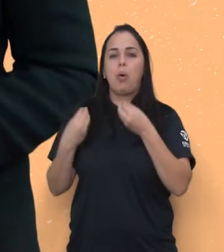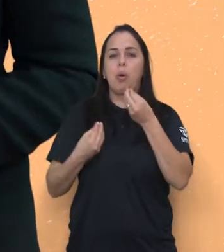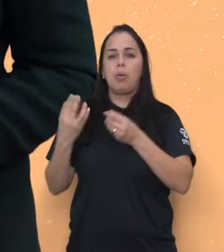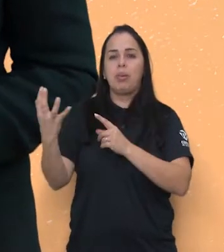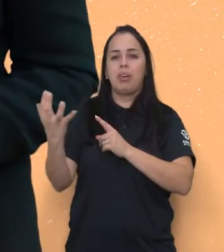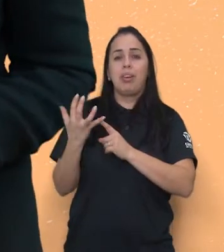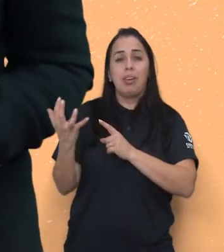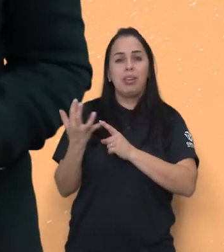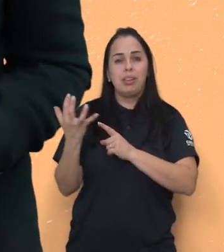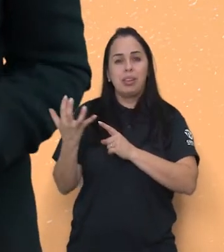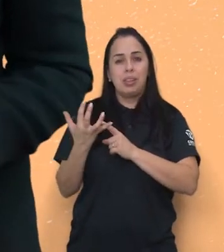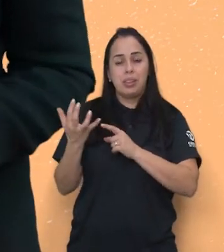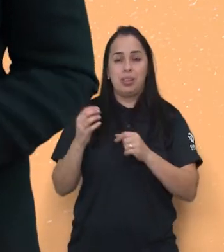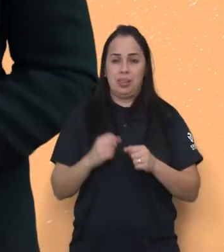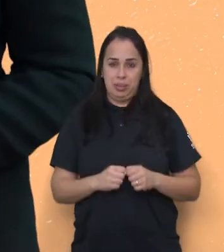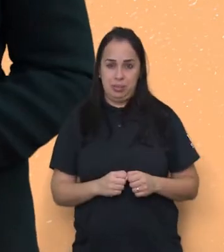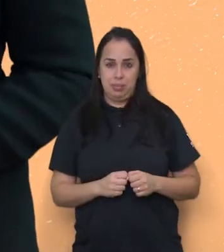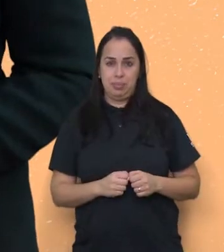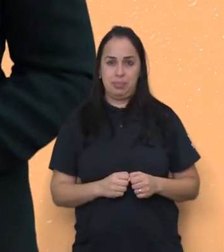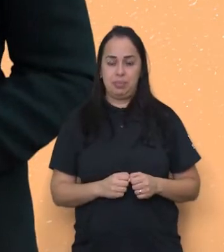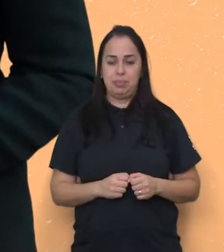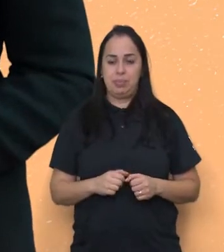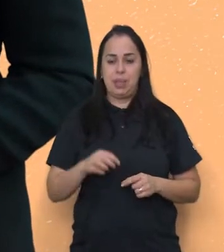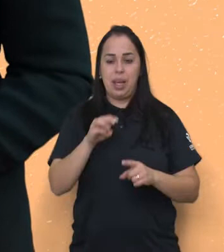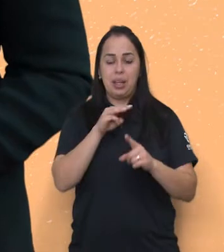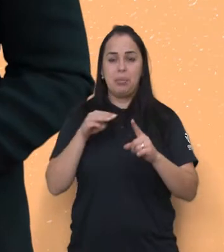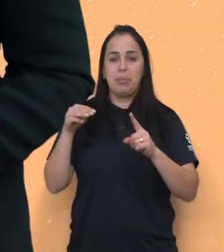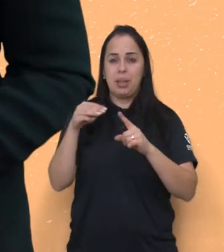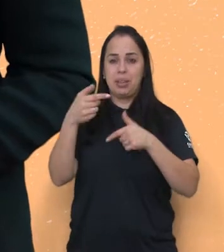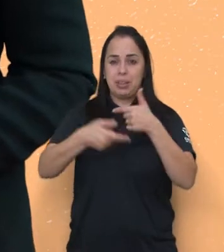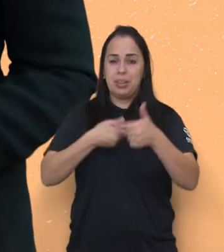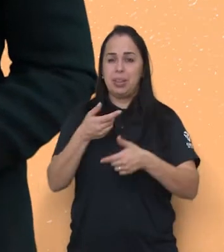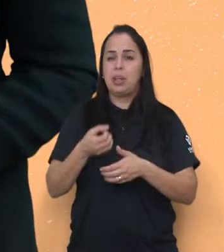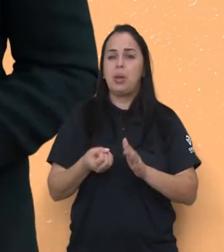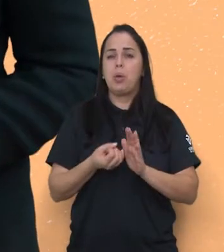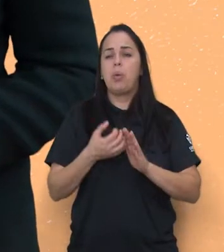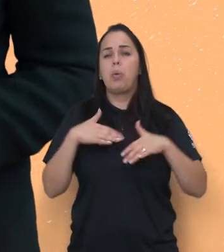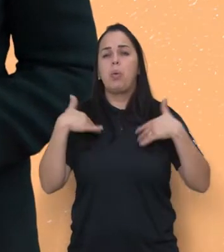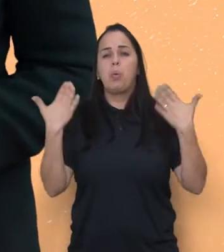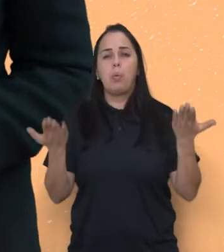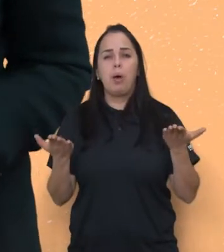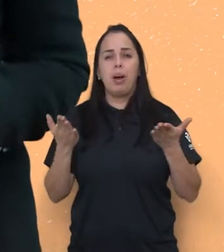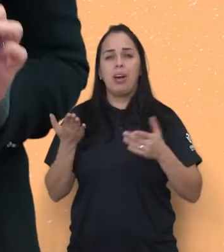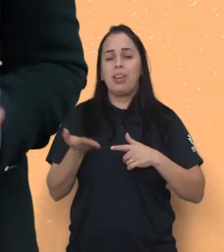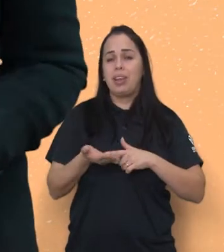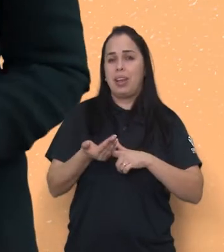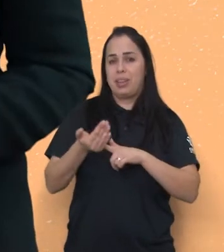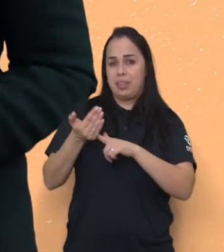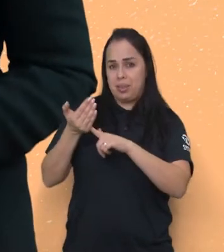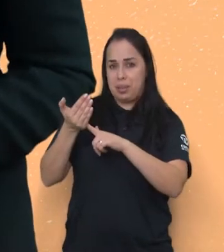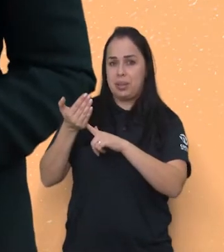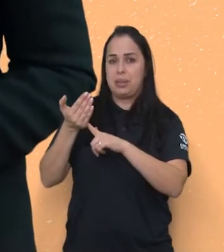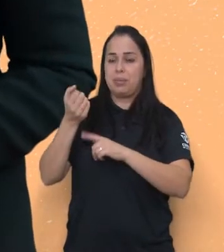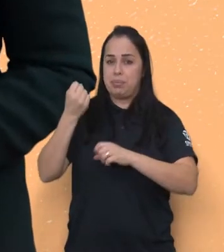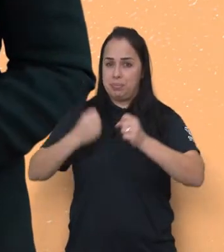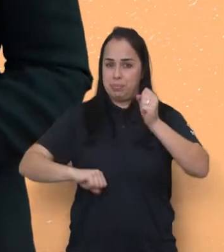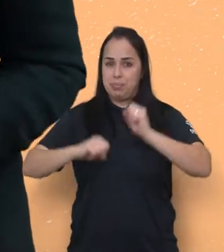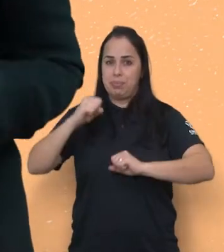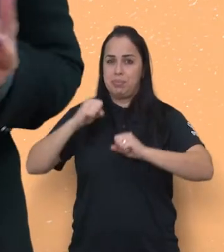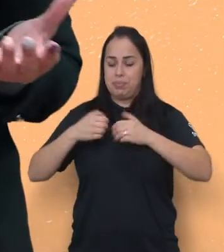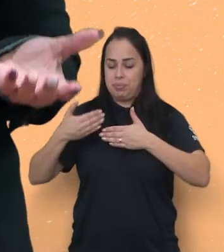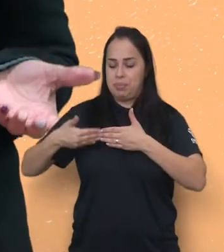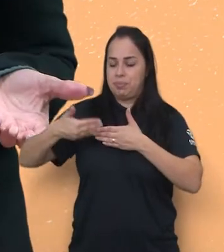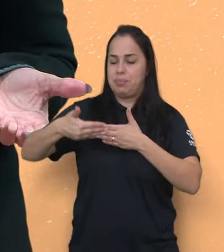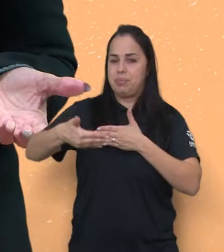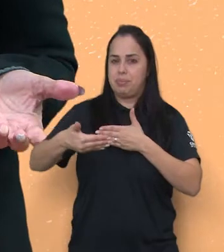do impacto que a quarta Revolução Industrial tem o mercado de trabalho e quais são as tendências tecnológicas da indústria